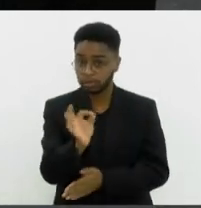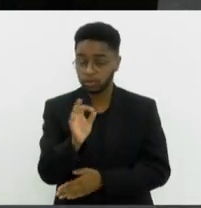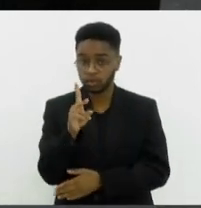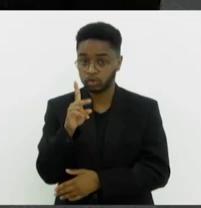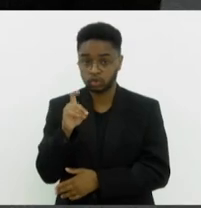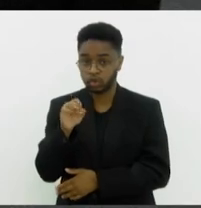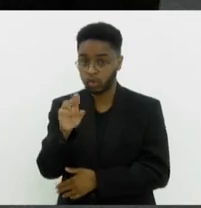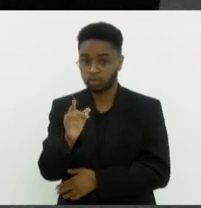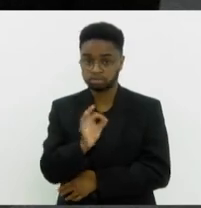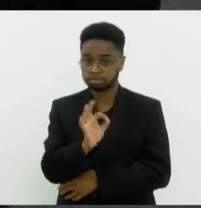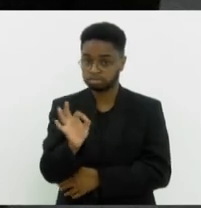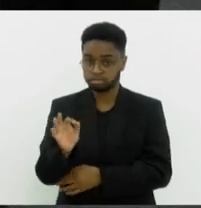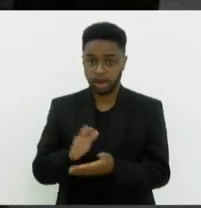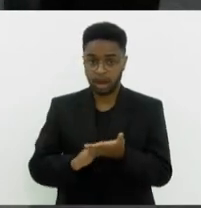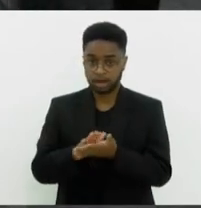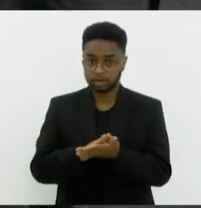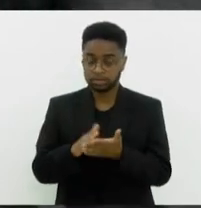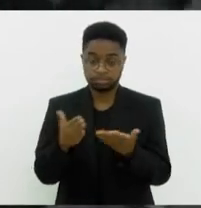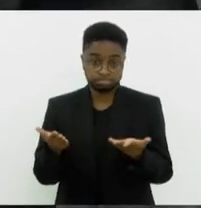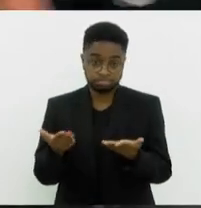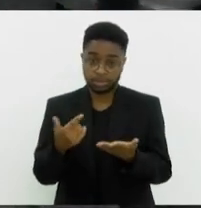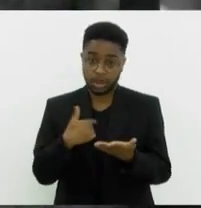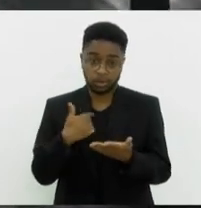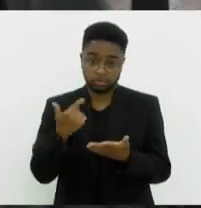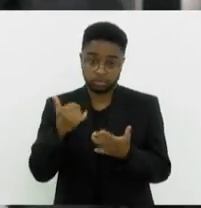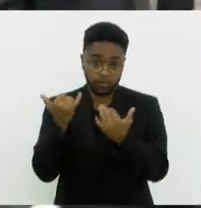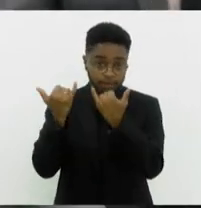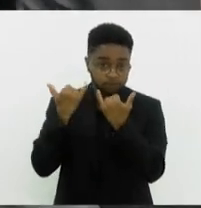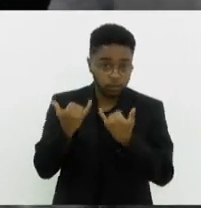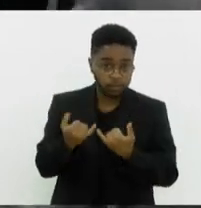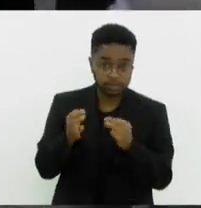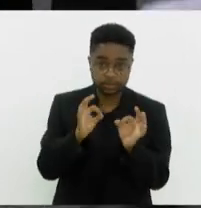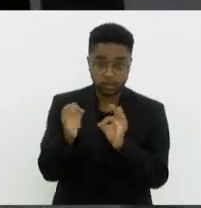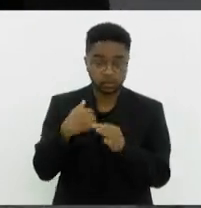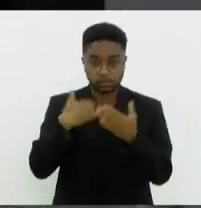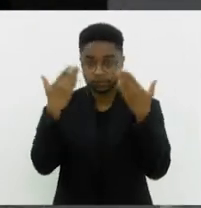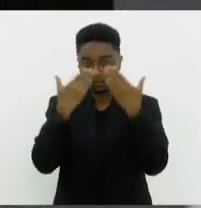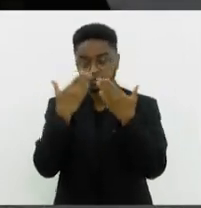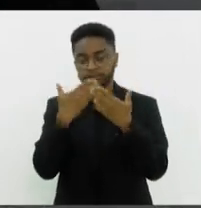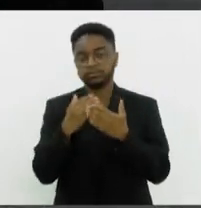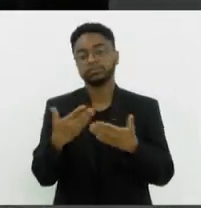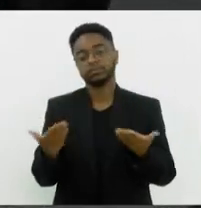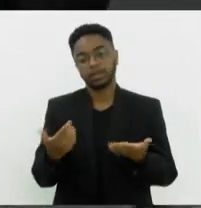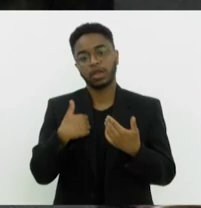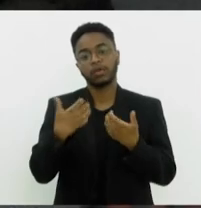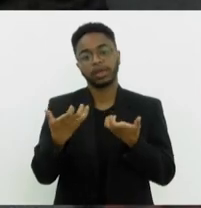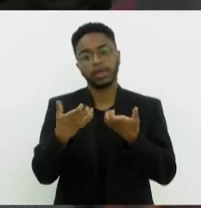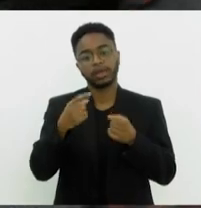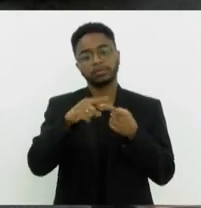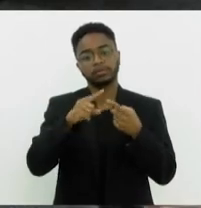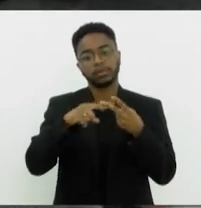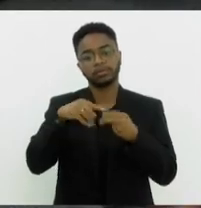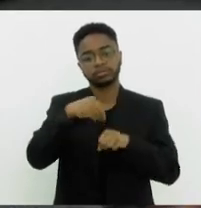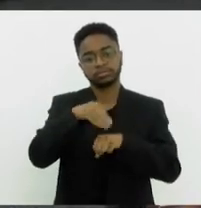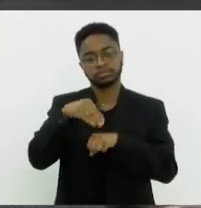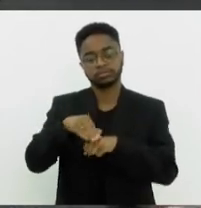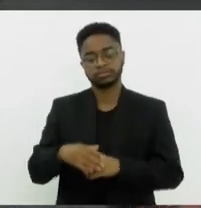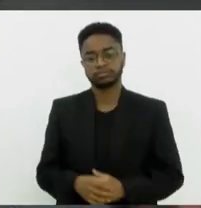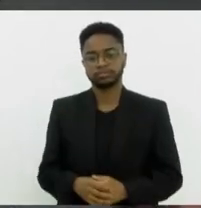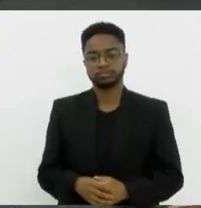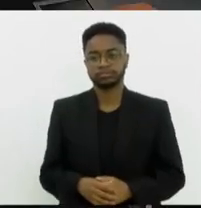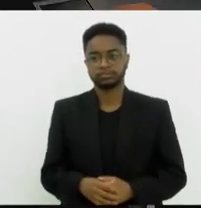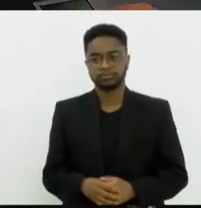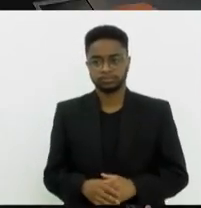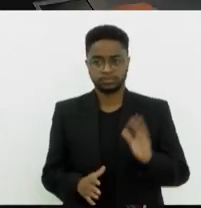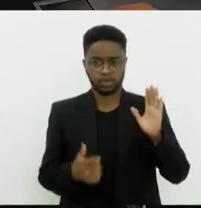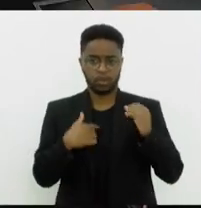oficial, pelo menos eu não tenho essa informação e não vi. Então, eu queria trazer essas duas observações, senhora presidente. Deputado Luiz Paulo, me permite